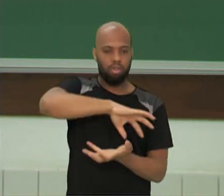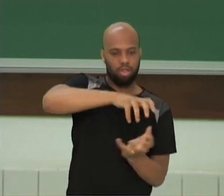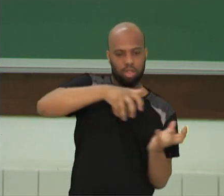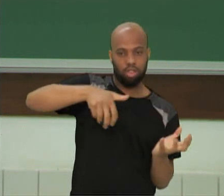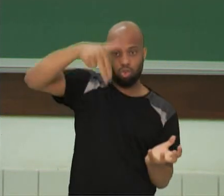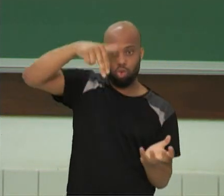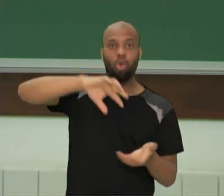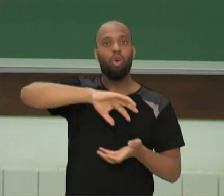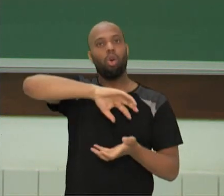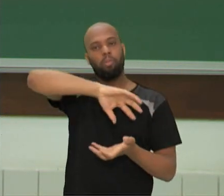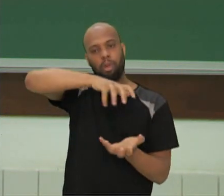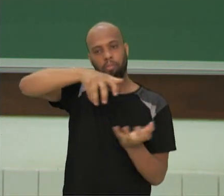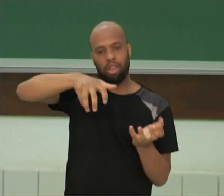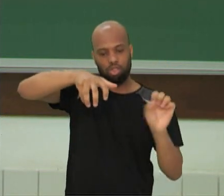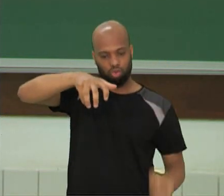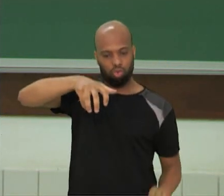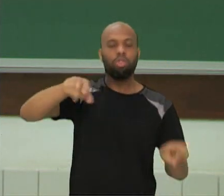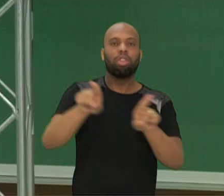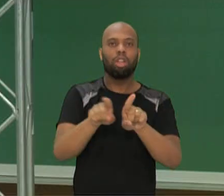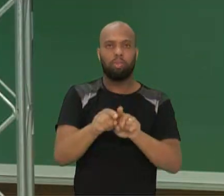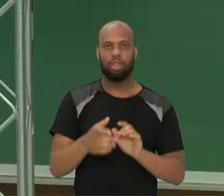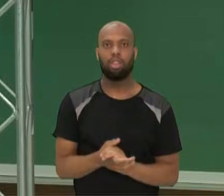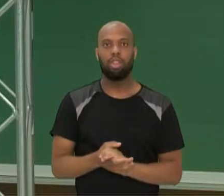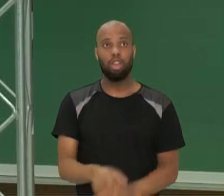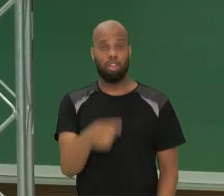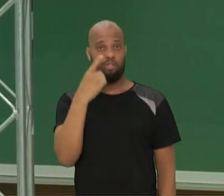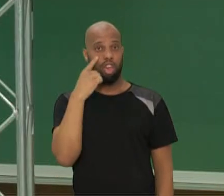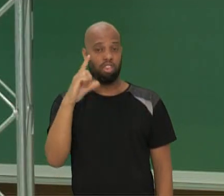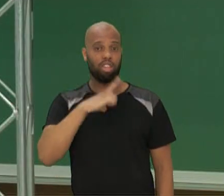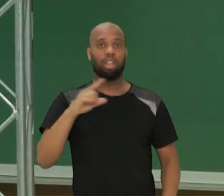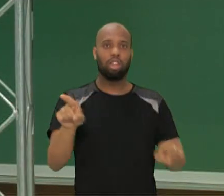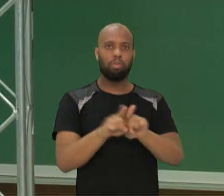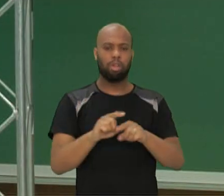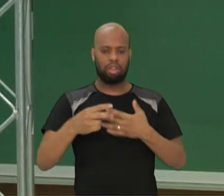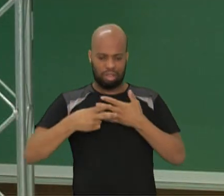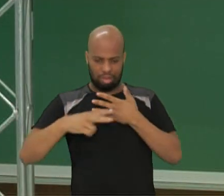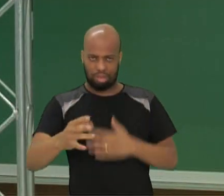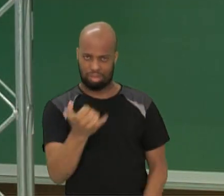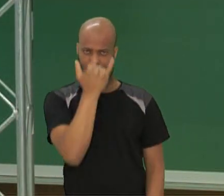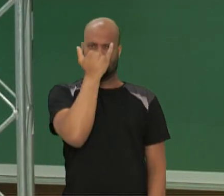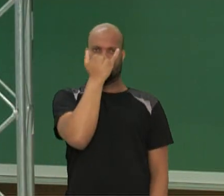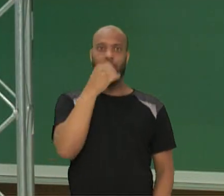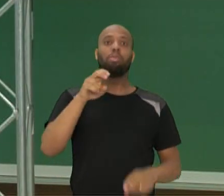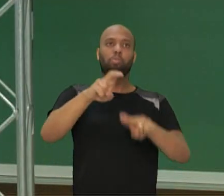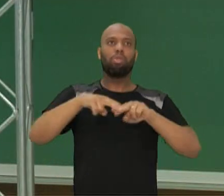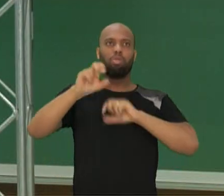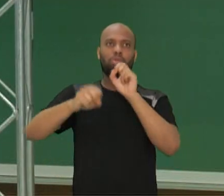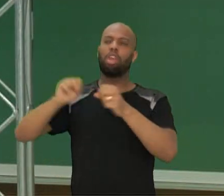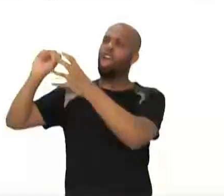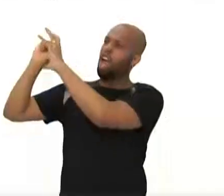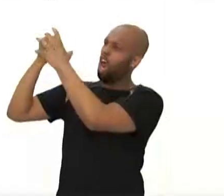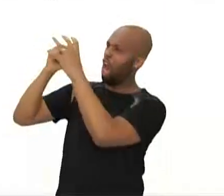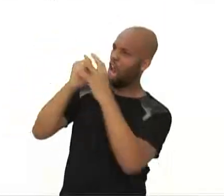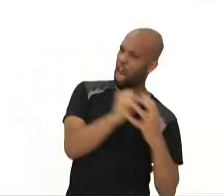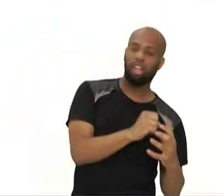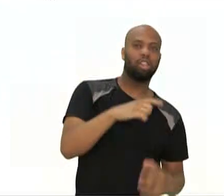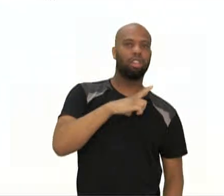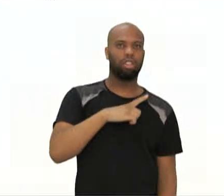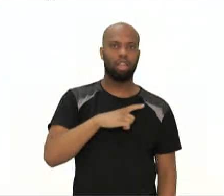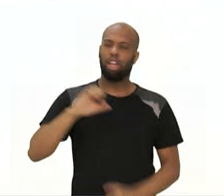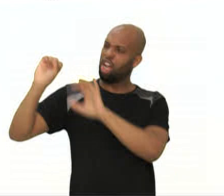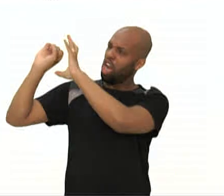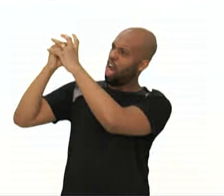ora o hemisfério sul. E ainda nós temos os impactos dos meteoritos. Acompanhe ali na tela, Impactos